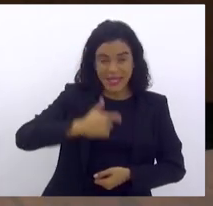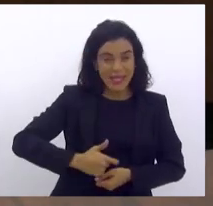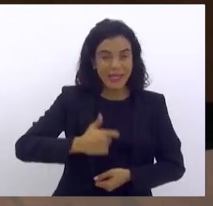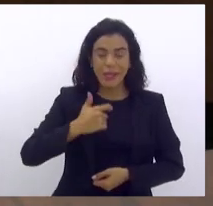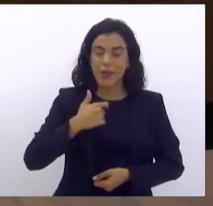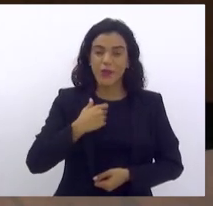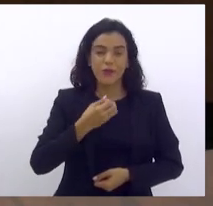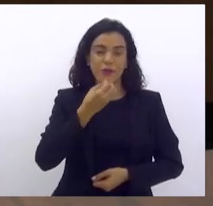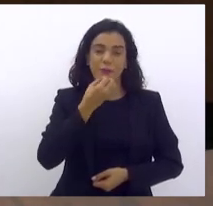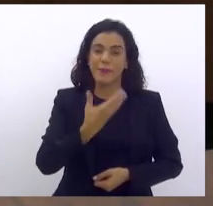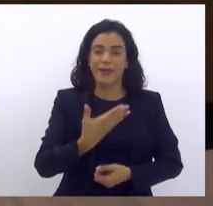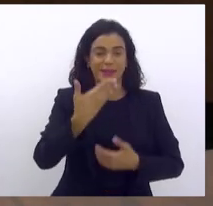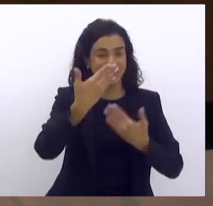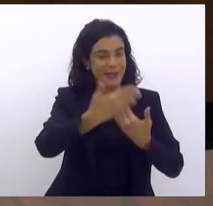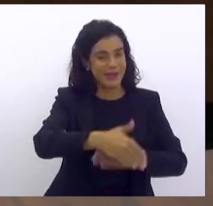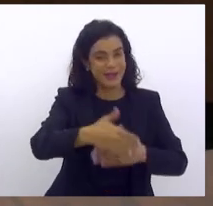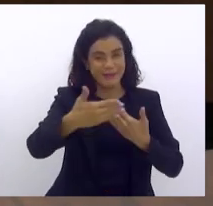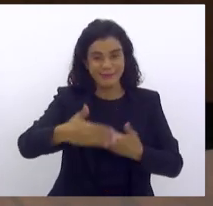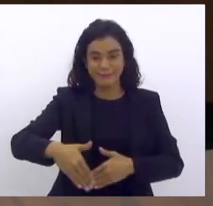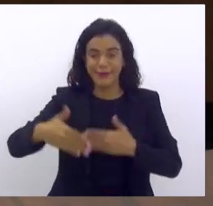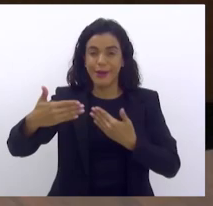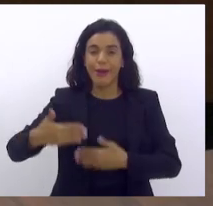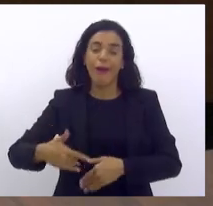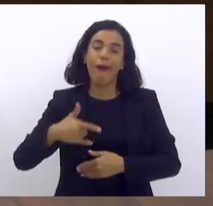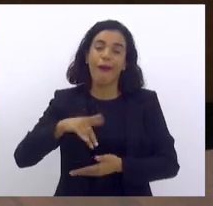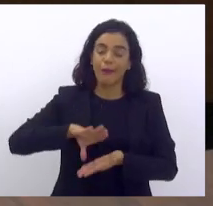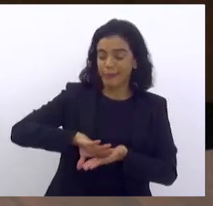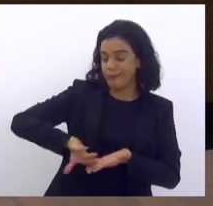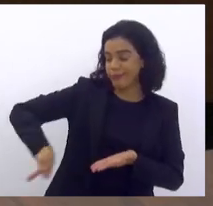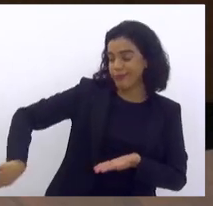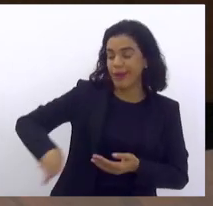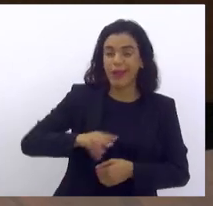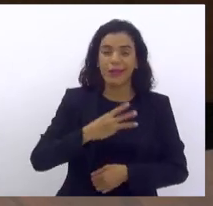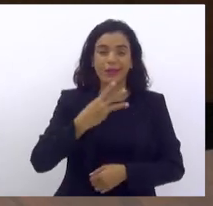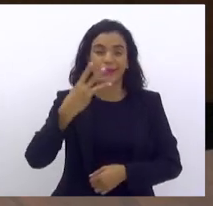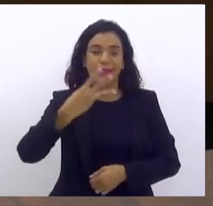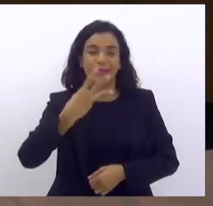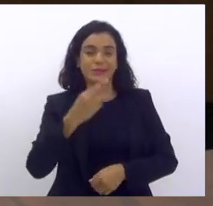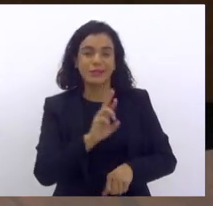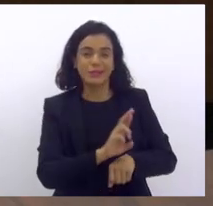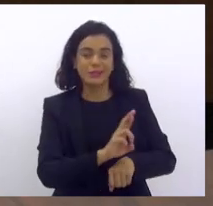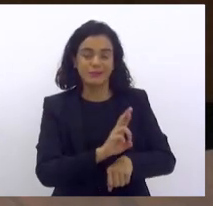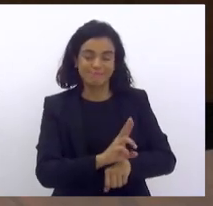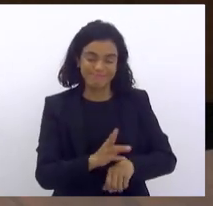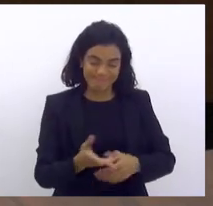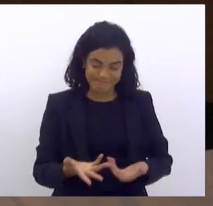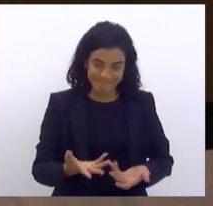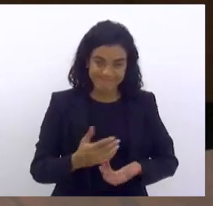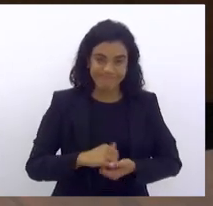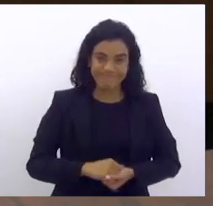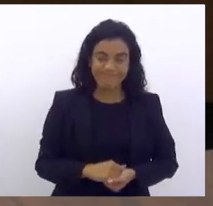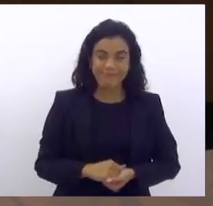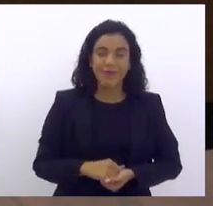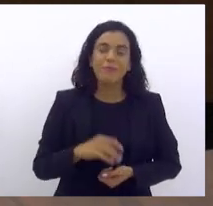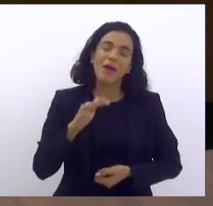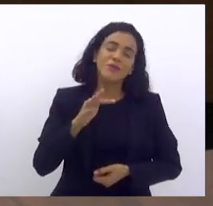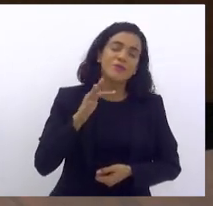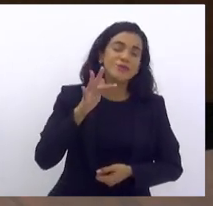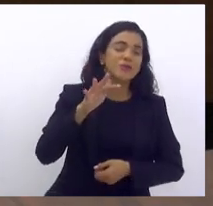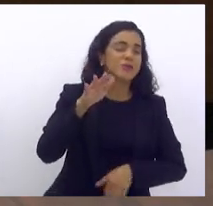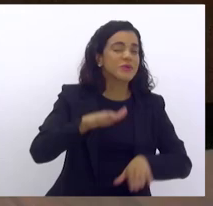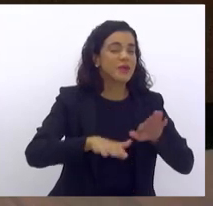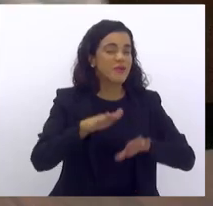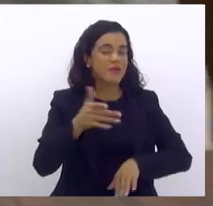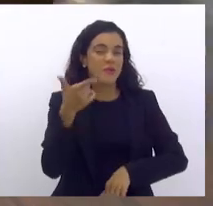Eu não fui bem nas provas, aí fiquei de suplente, no terceira suplência. Mas um dia a gente consegue